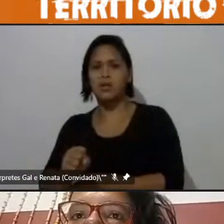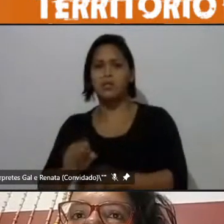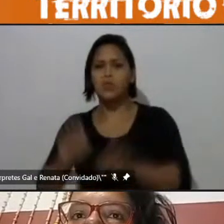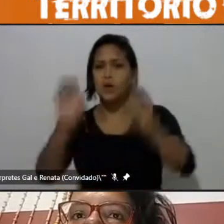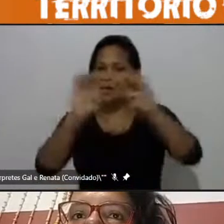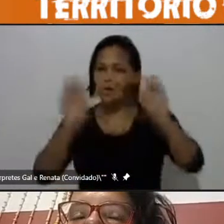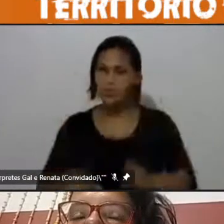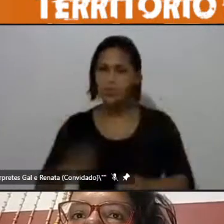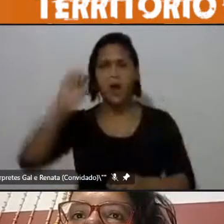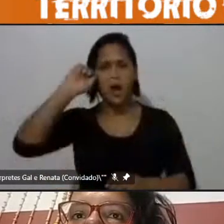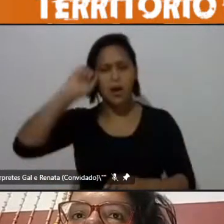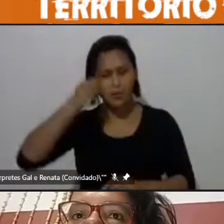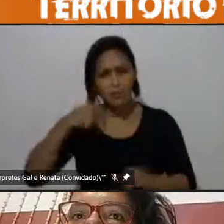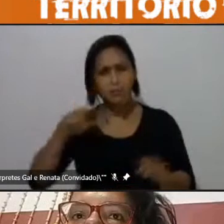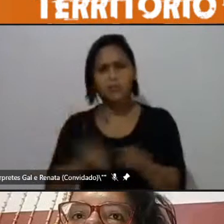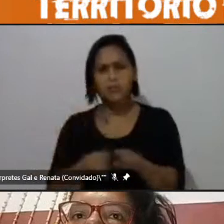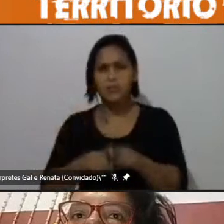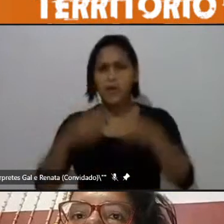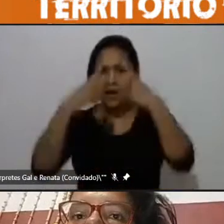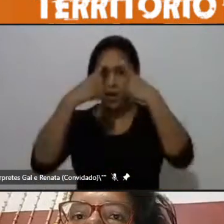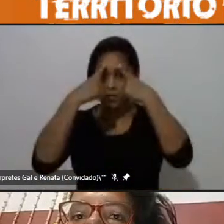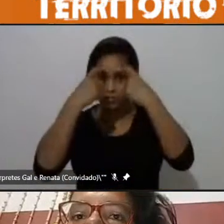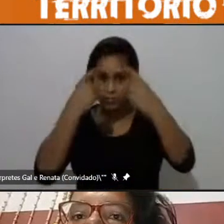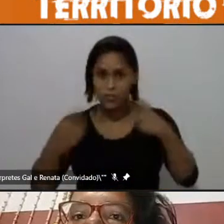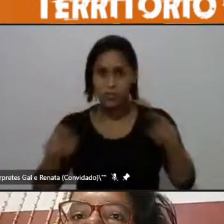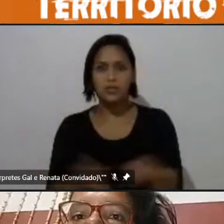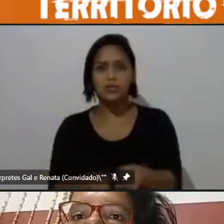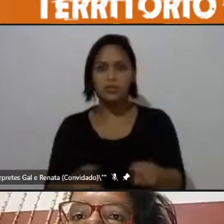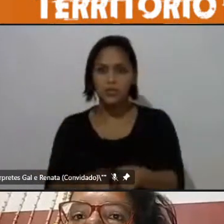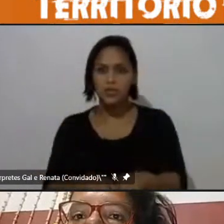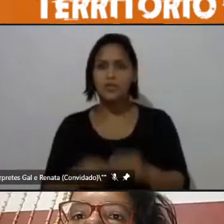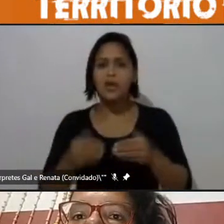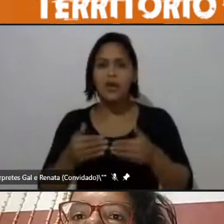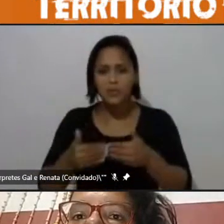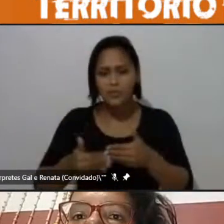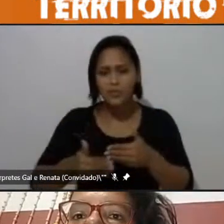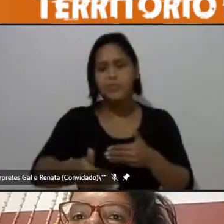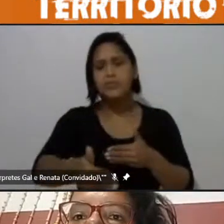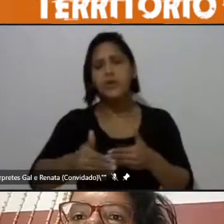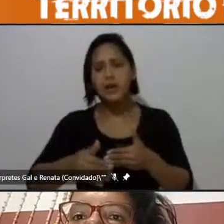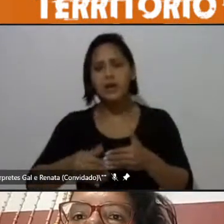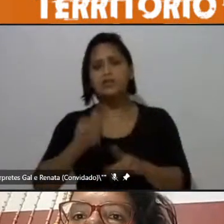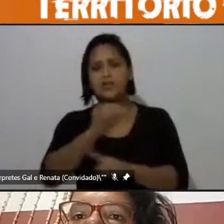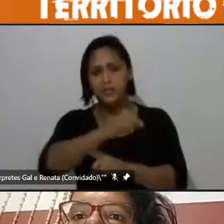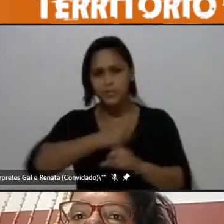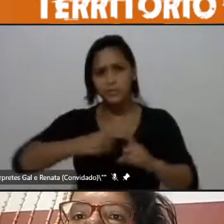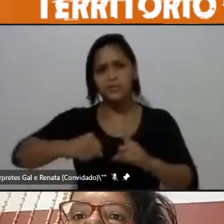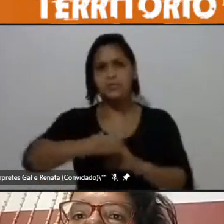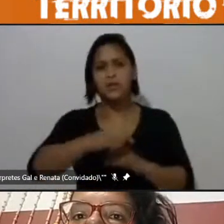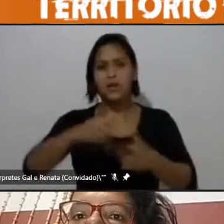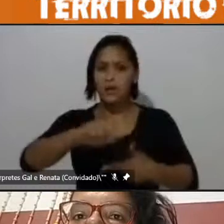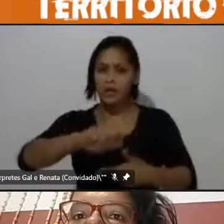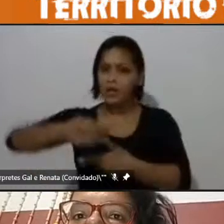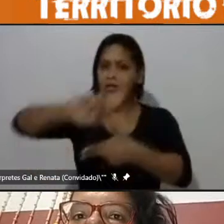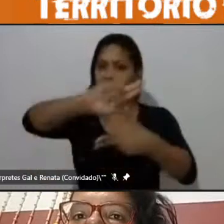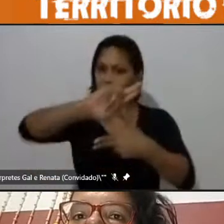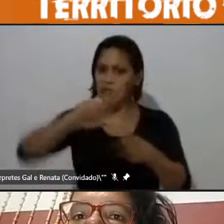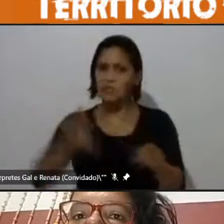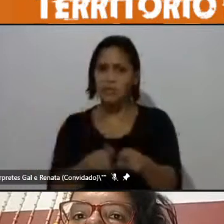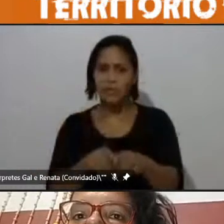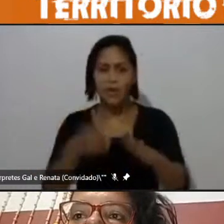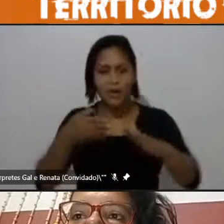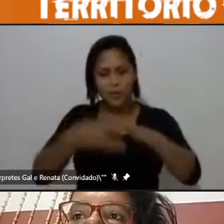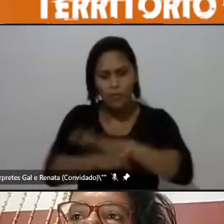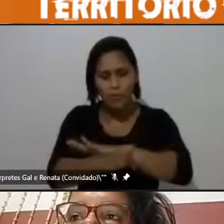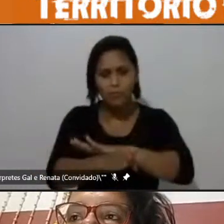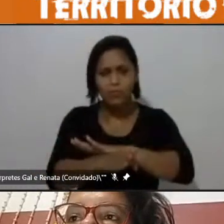a violência ela é considerada como um processo lógico da sociedade brasileira e latino-americana, né? Então, ela está